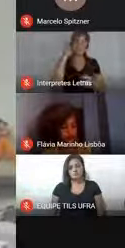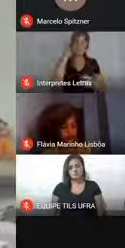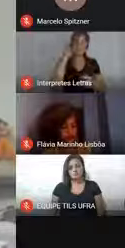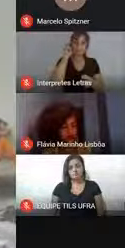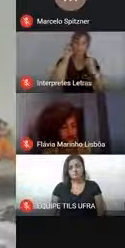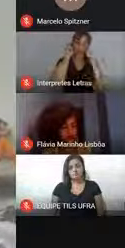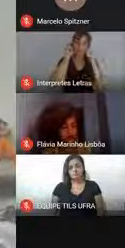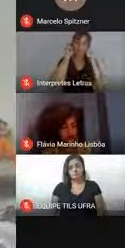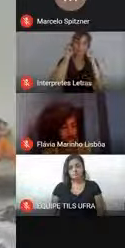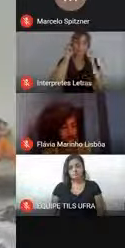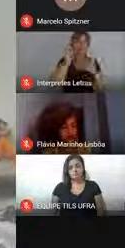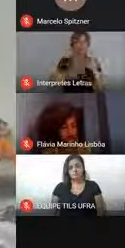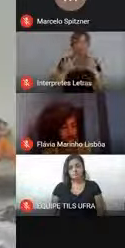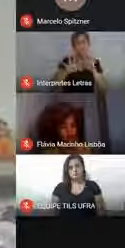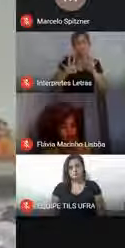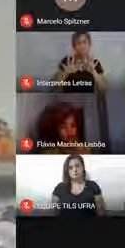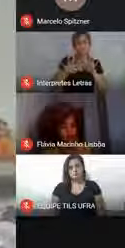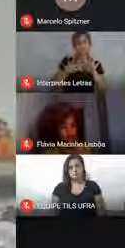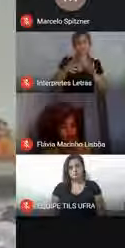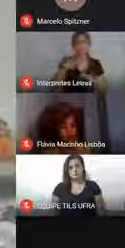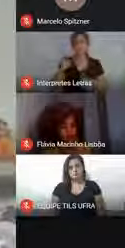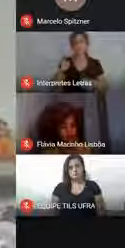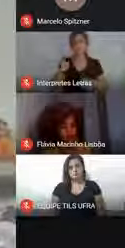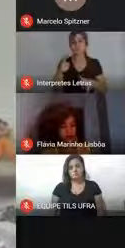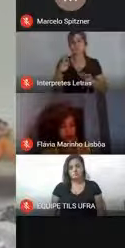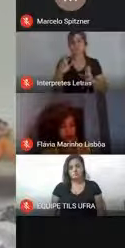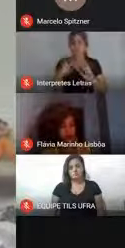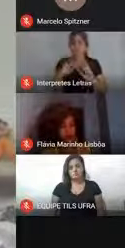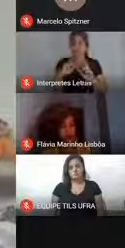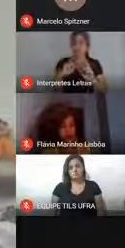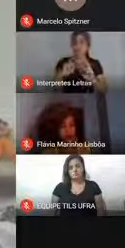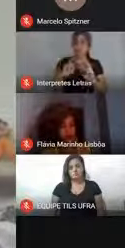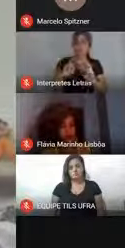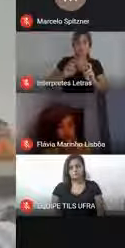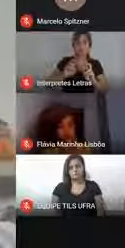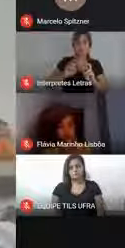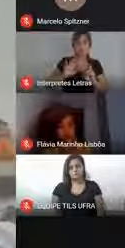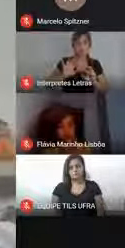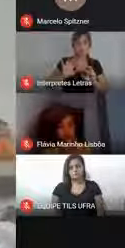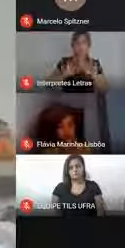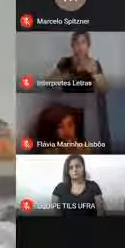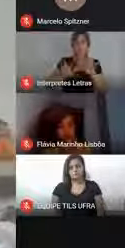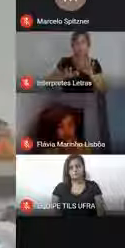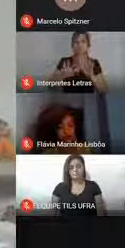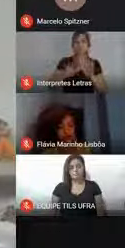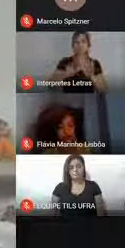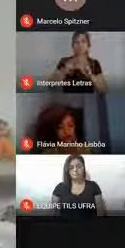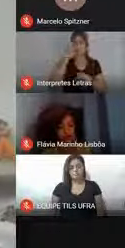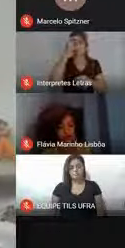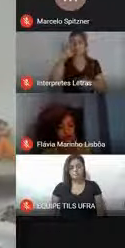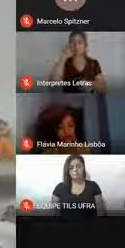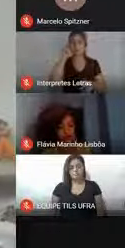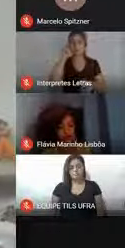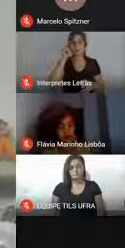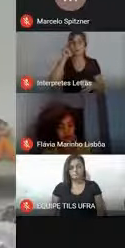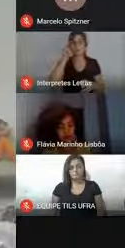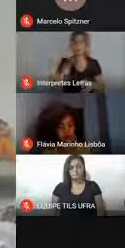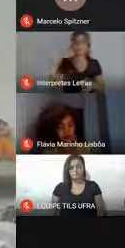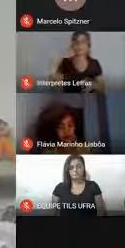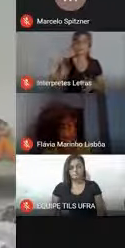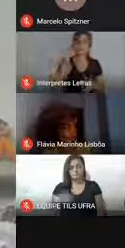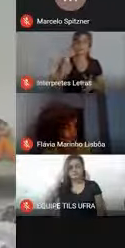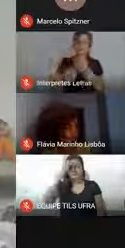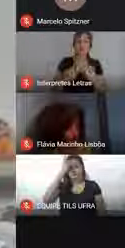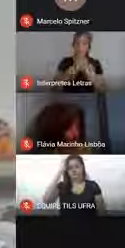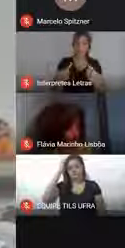esse tratamento dos seus pares, do governo, das instituições constituídas, né? Mas quando